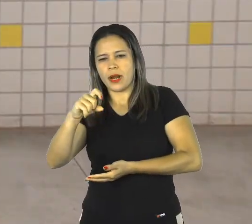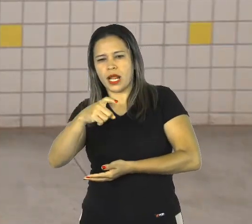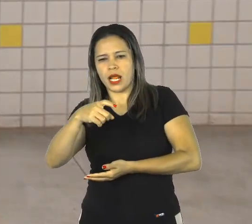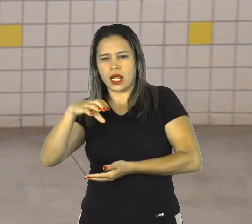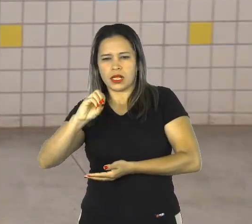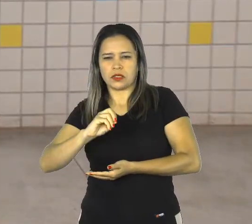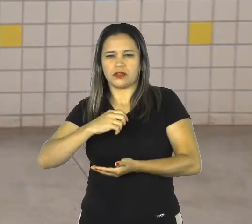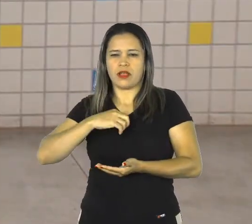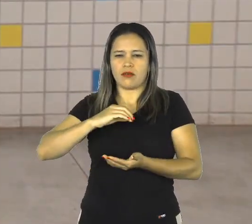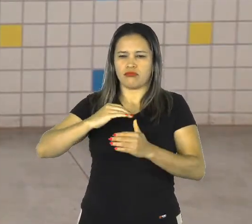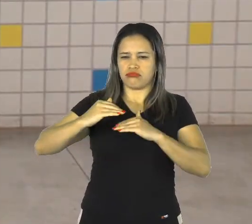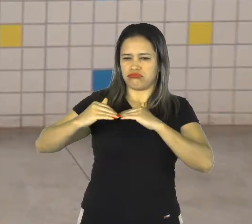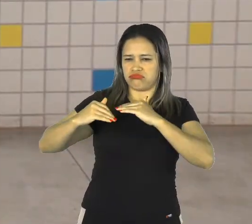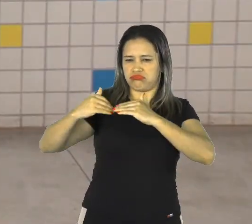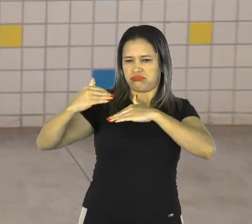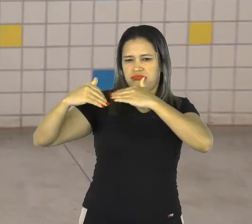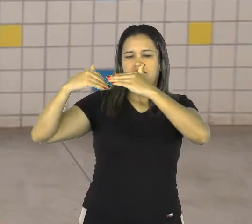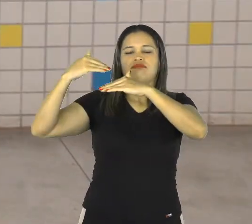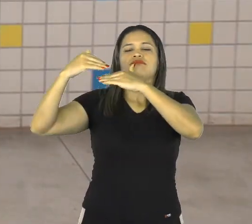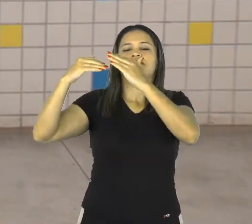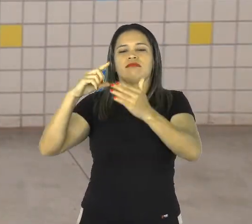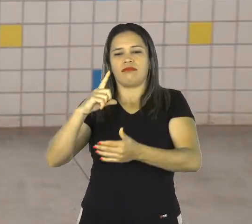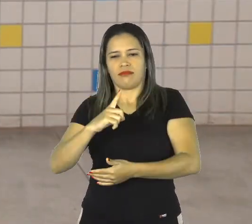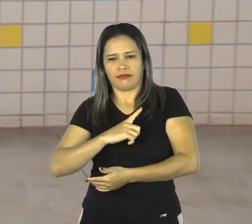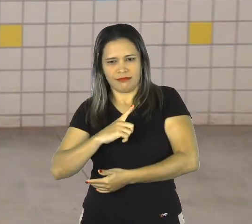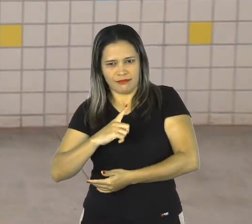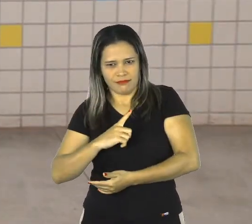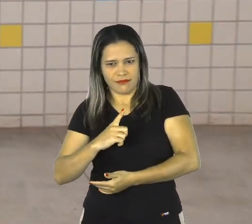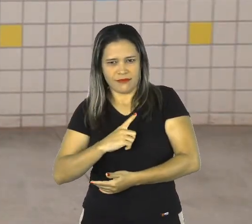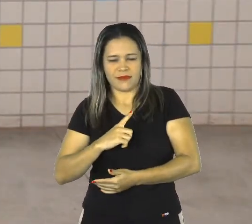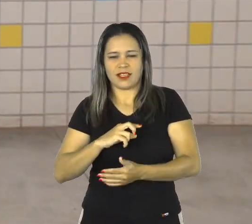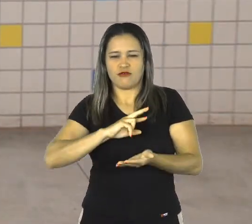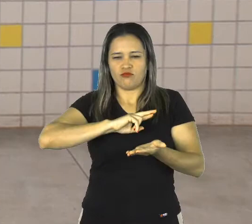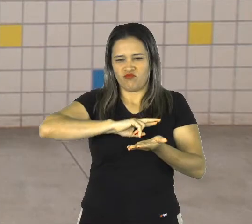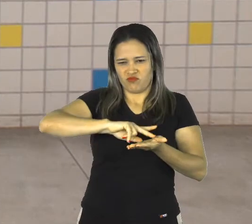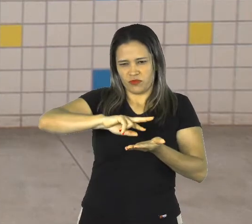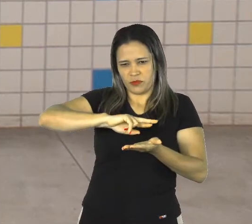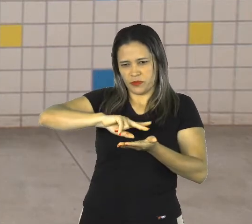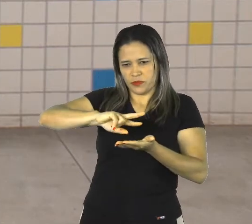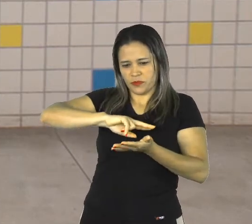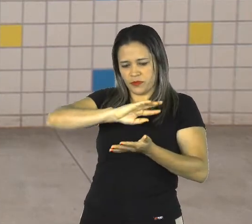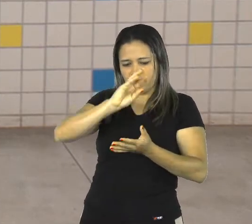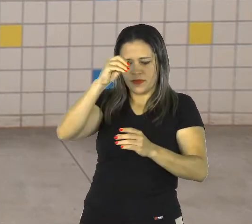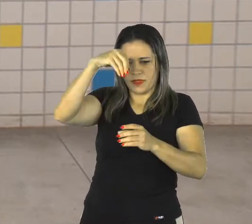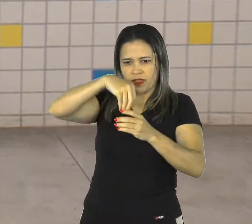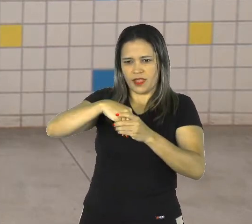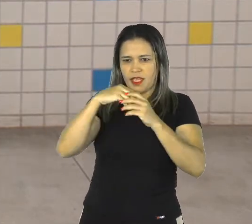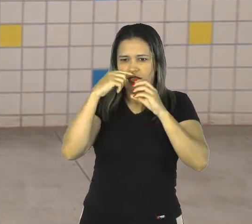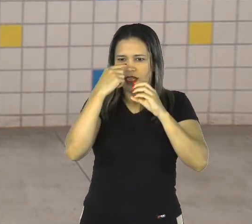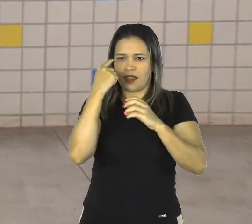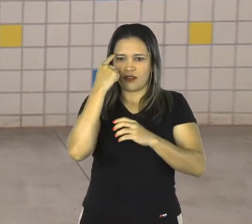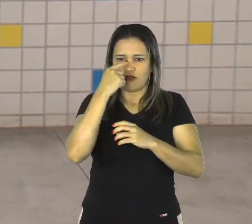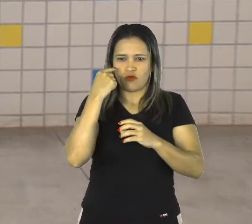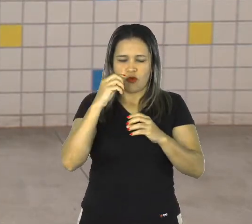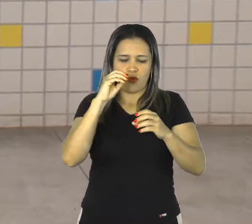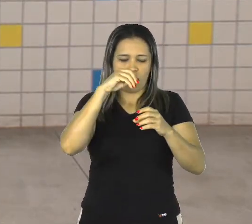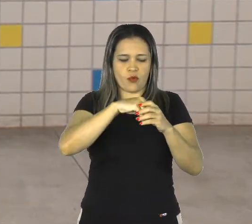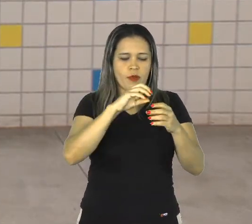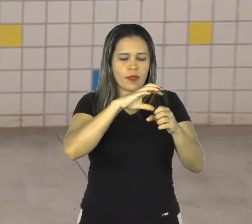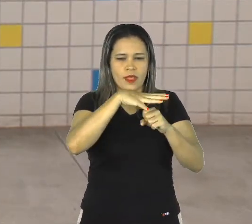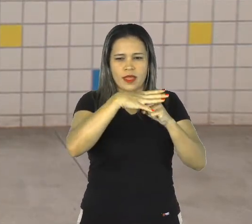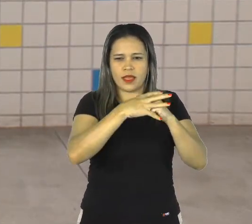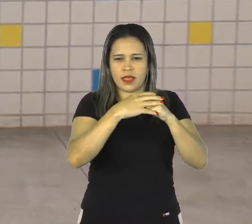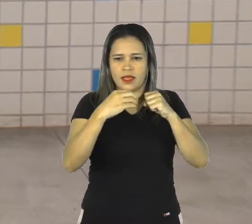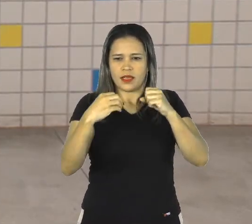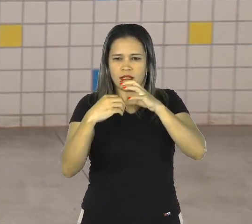de desenvolvimento, ele tem uma grande variedade de órgãos dentro dele, de células dentro